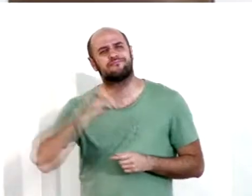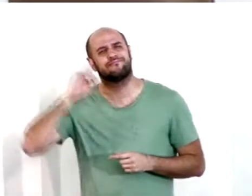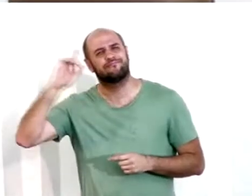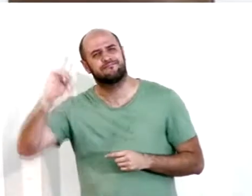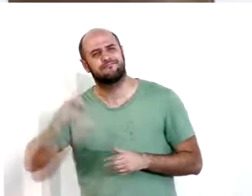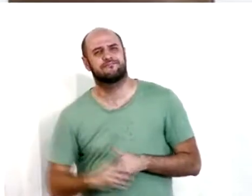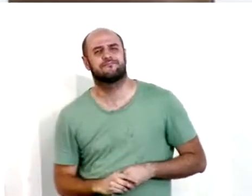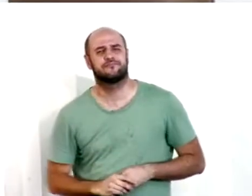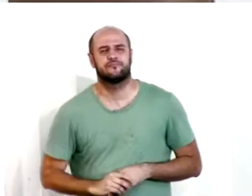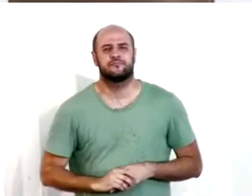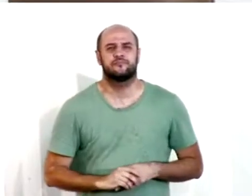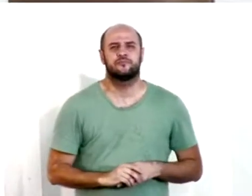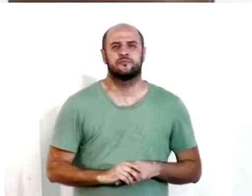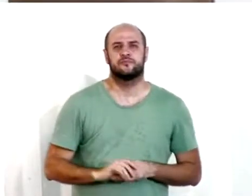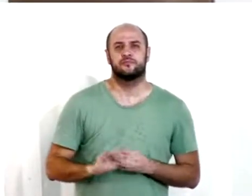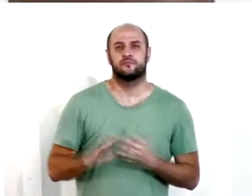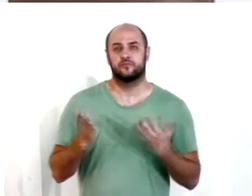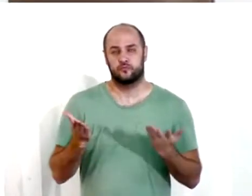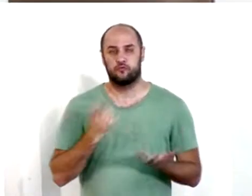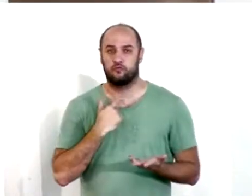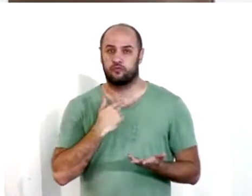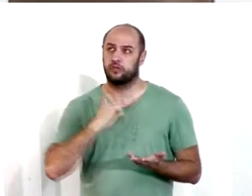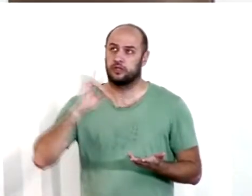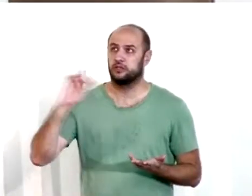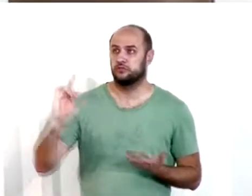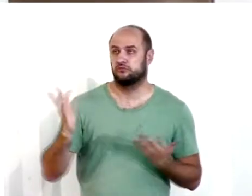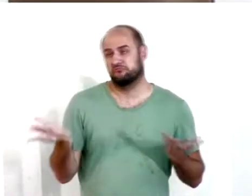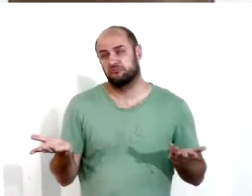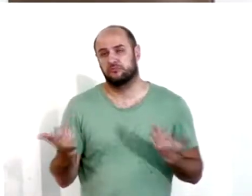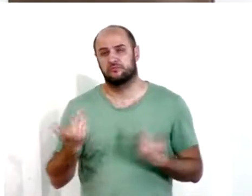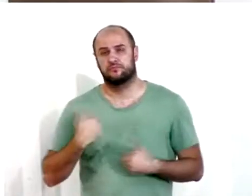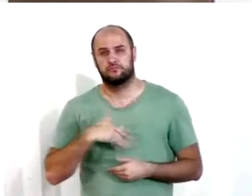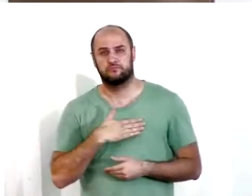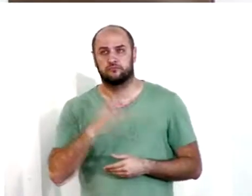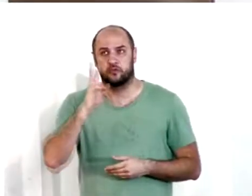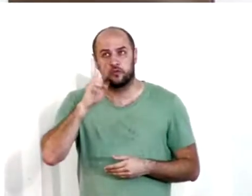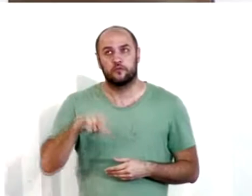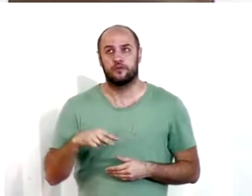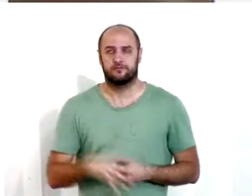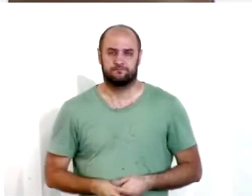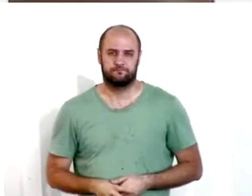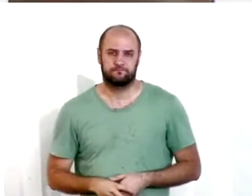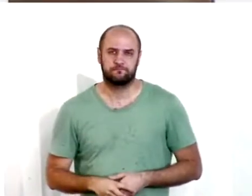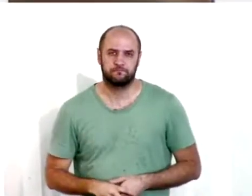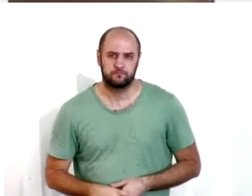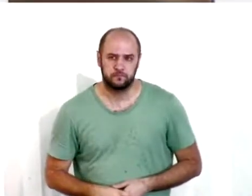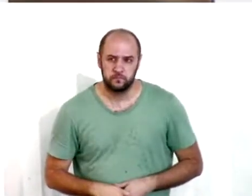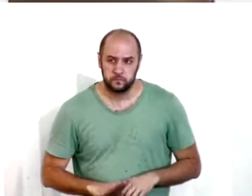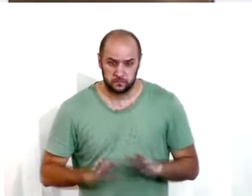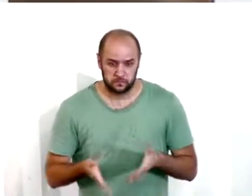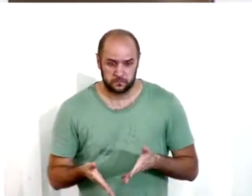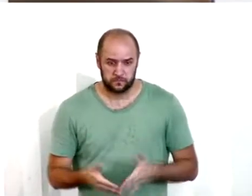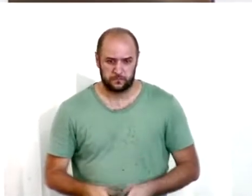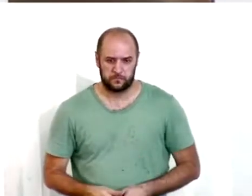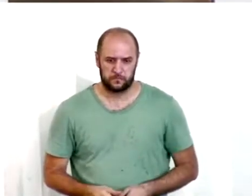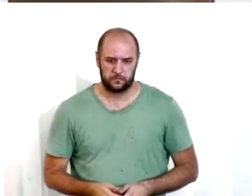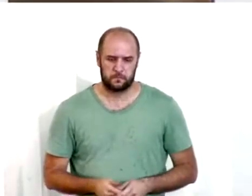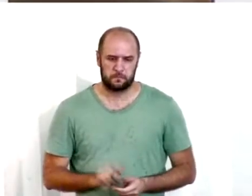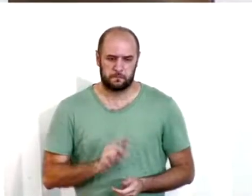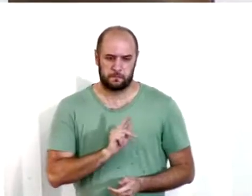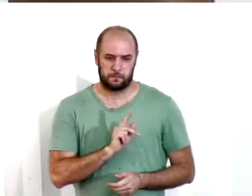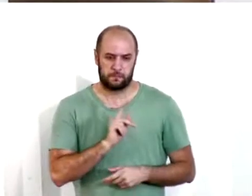assim fazer. E assim Ele fez. Prova disso somos nós aqui. E agora, ele